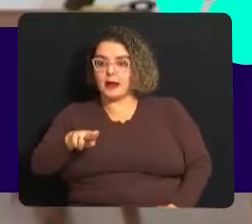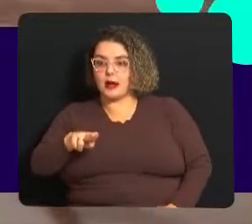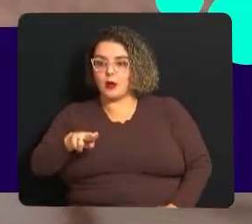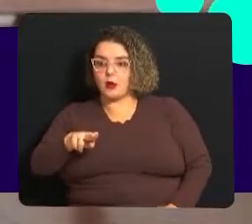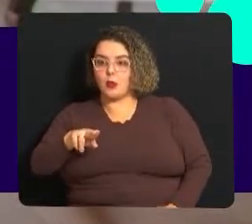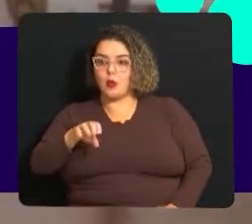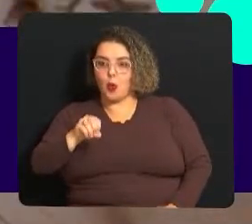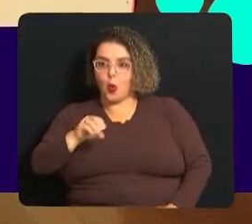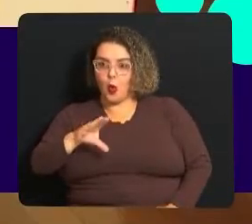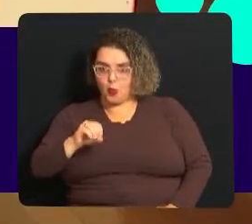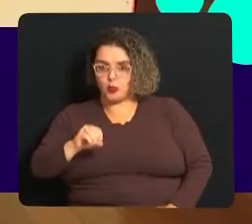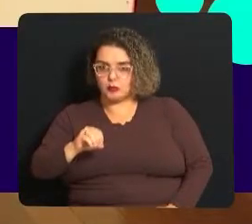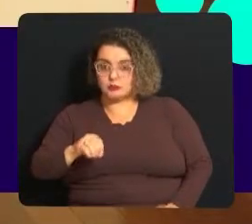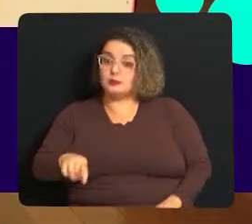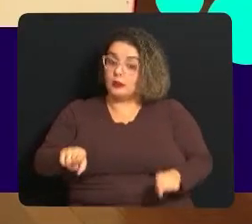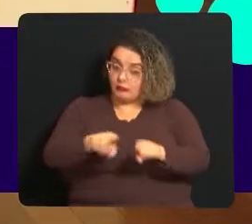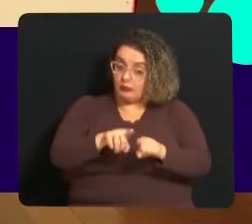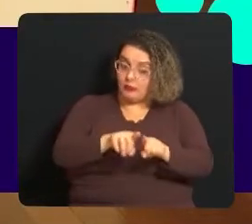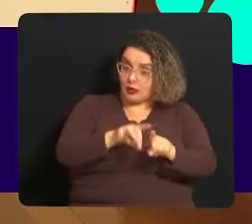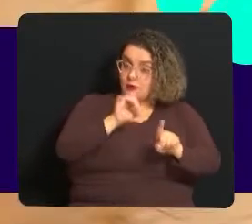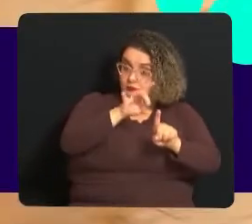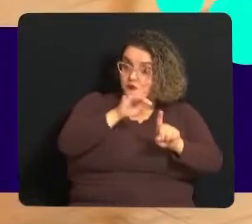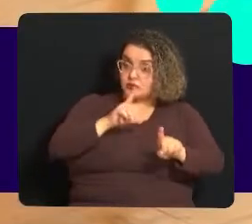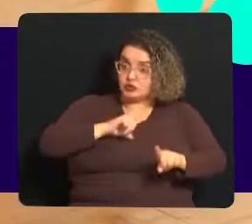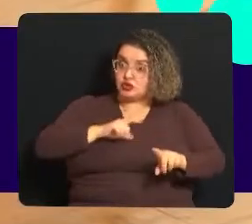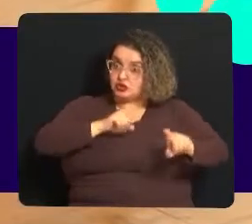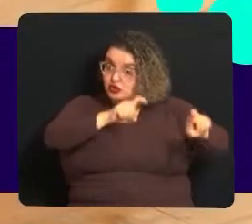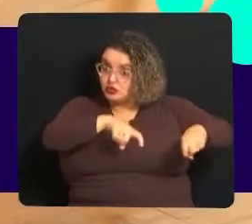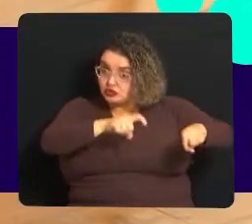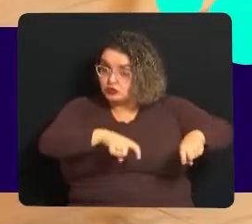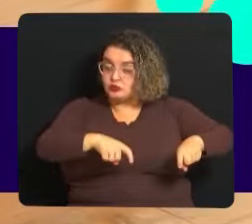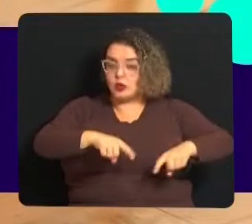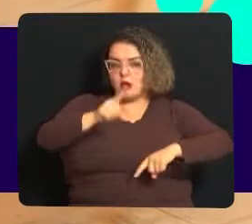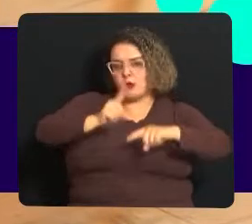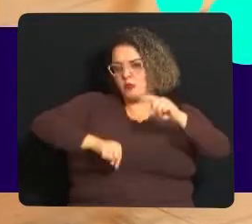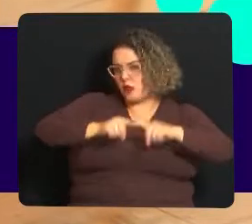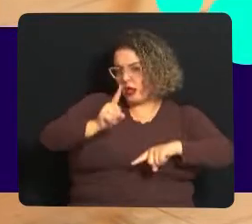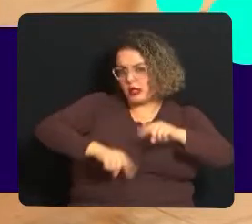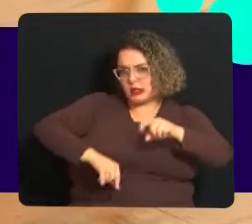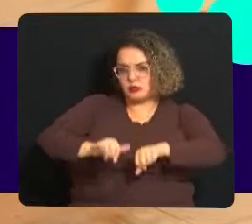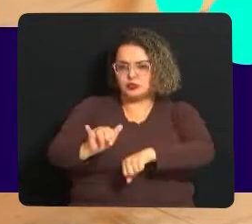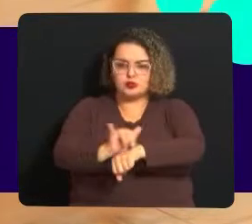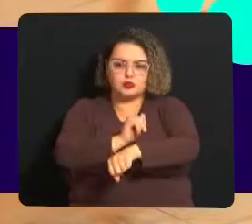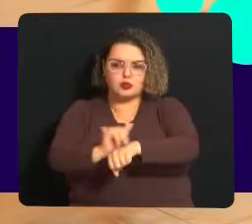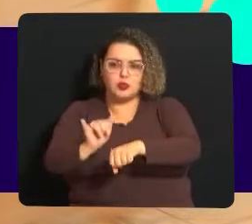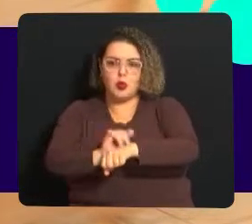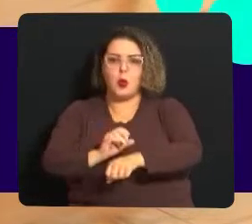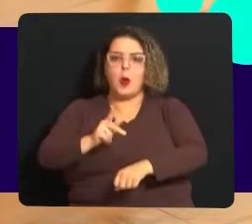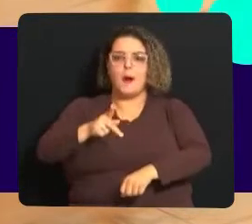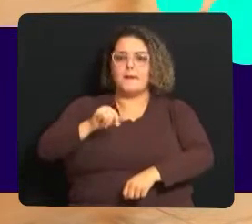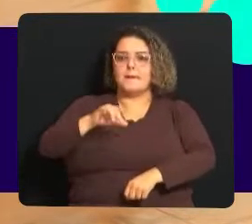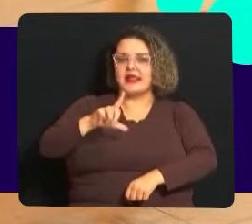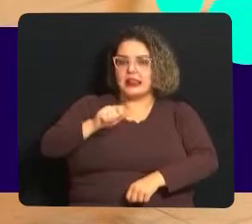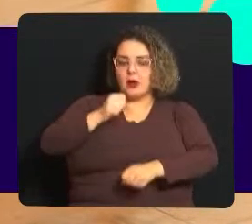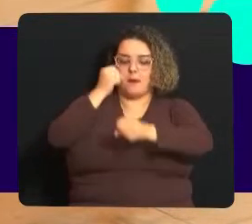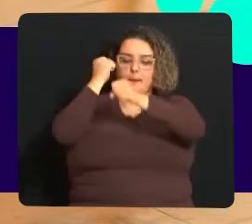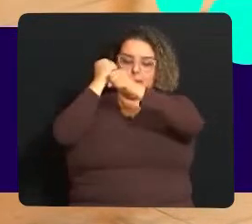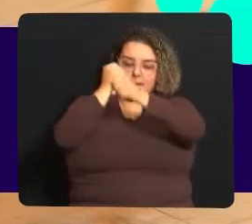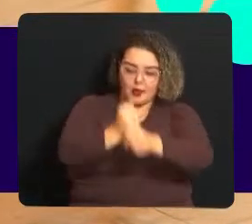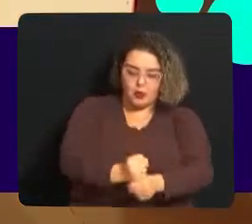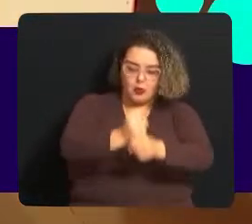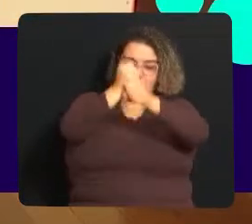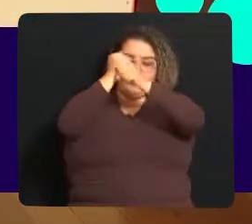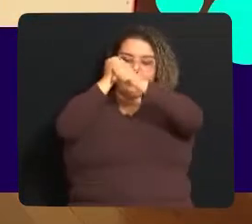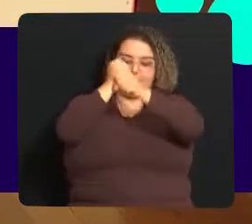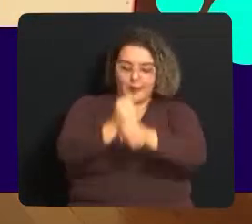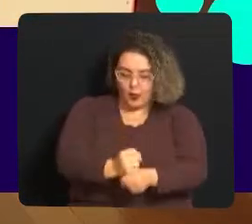objeto inusitado que existiam nas fazendas, alguns instrumentos como o pilão e outros objetos